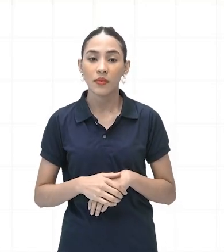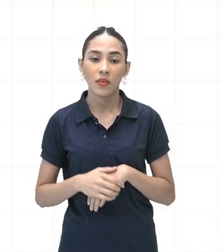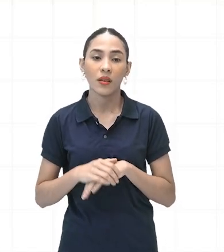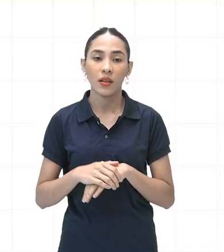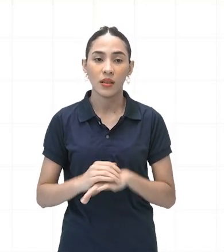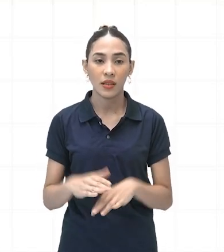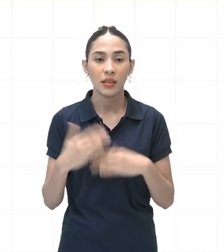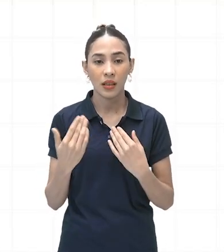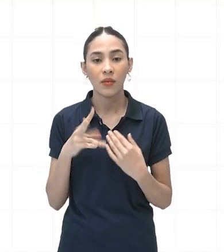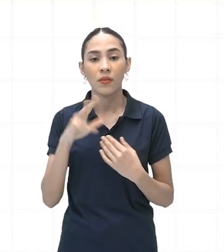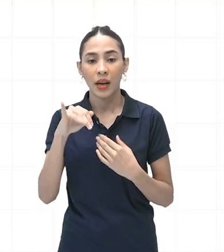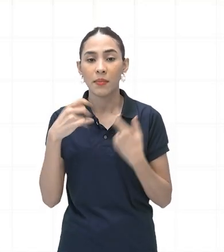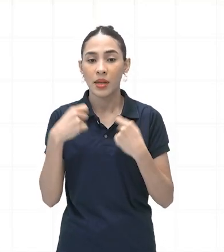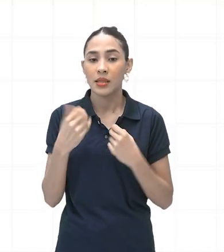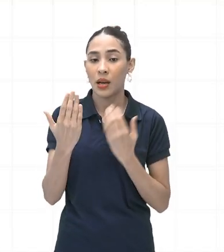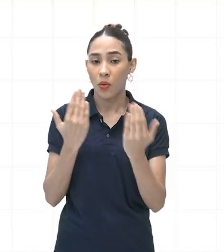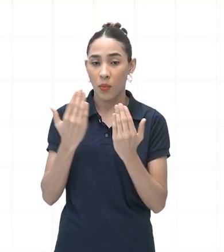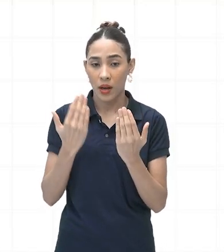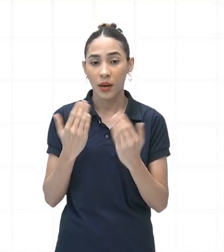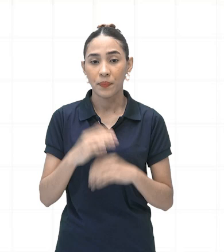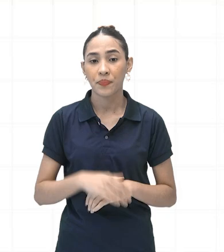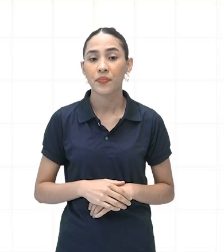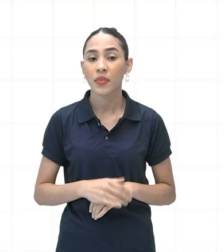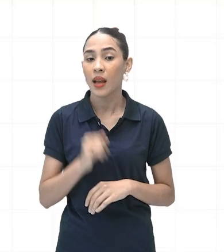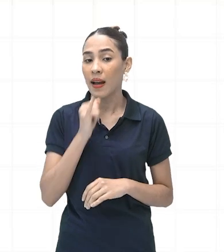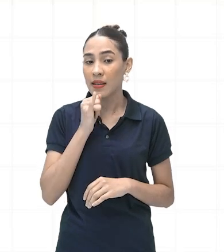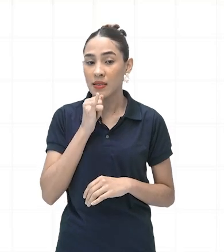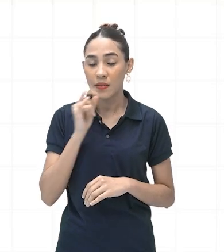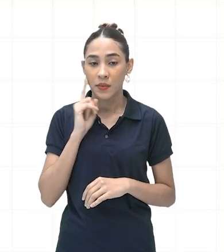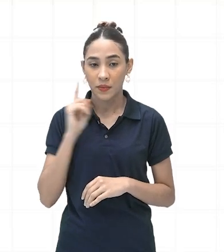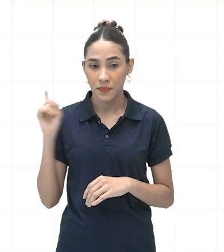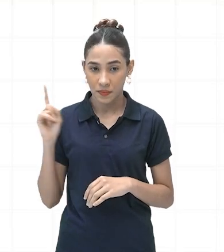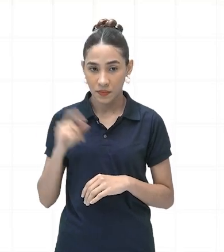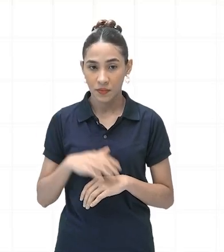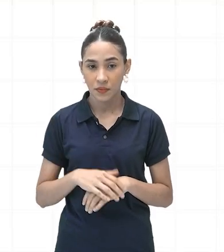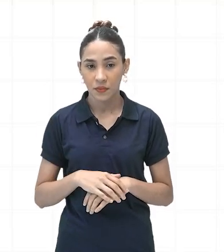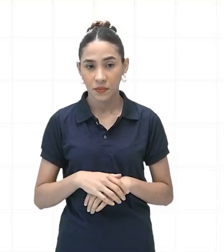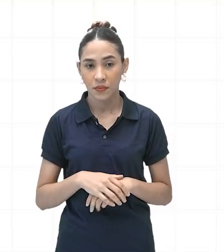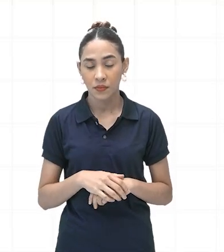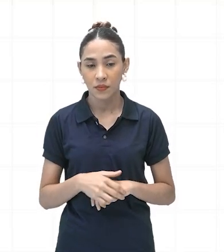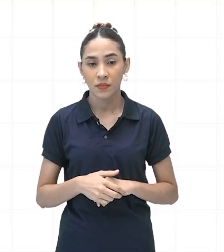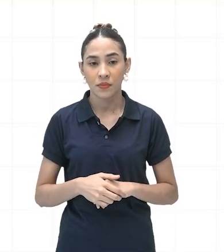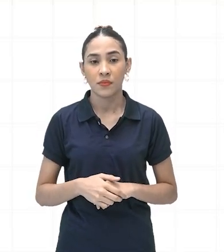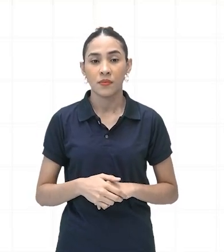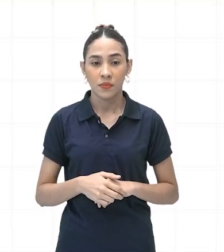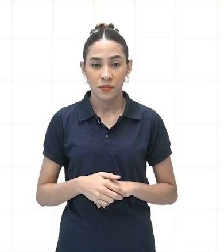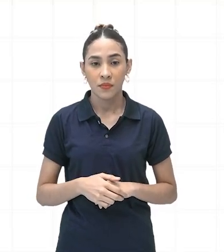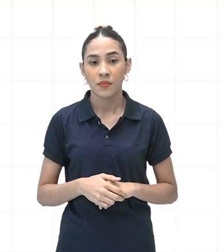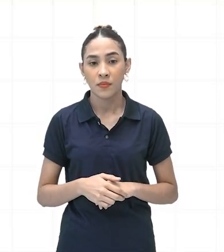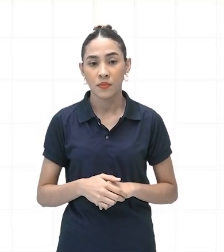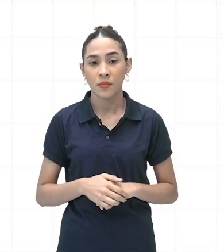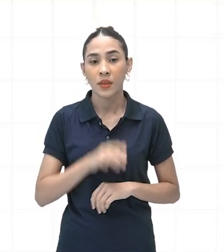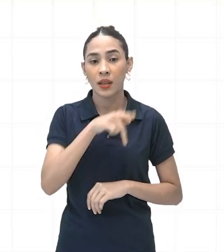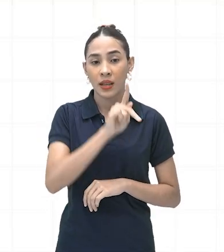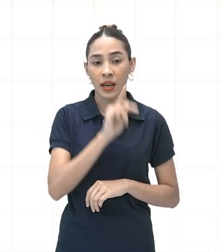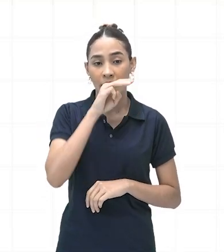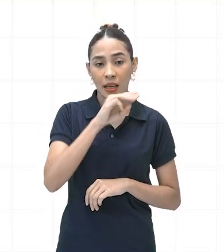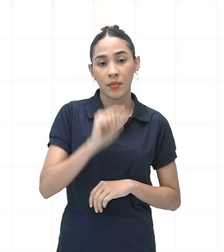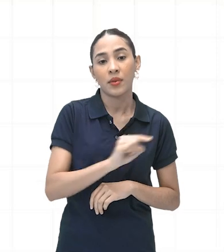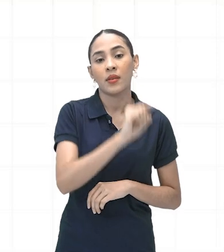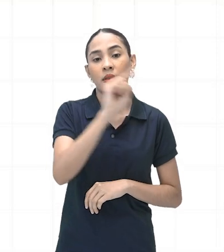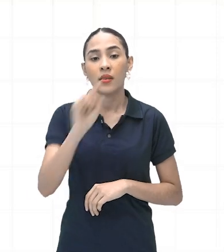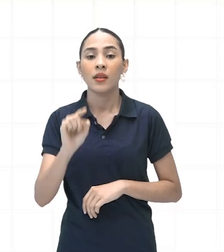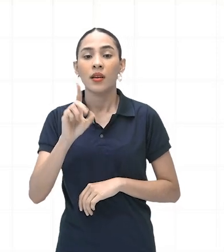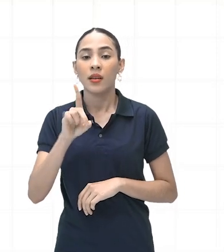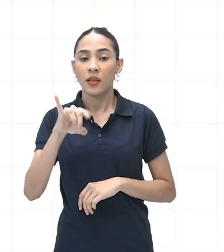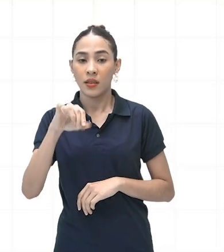nós vamos ter que comparar 2 a 2. Então, comparando aqui primeiro a grandeza da distância percorrida e o